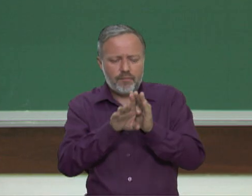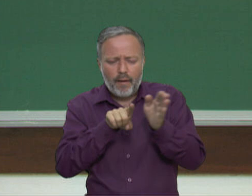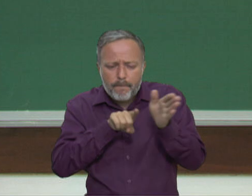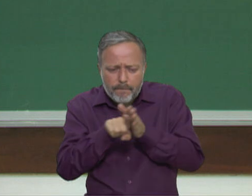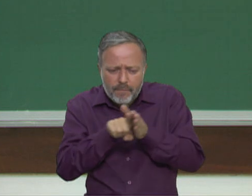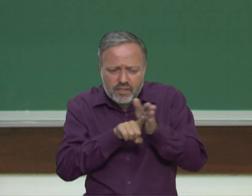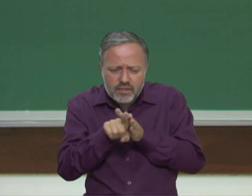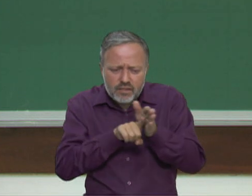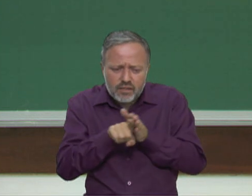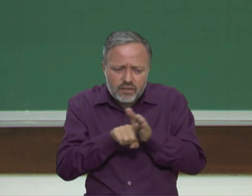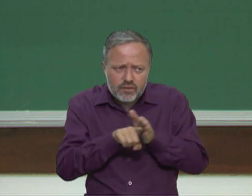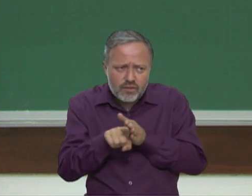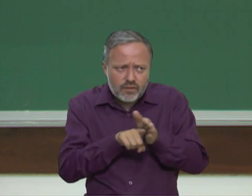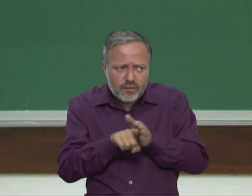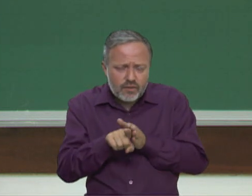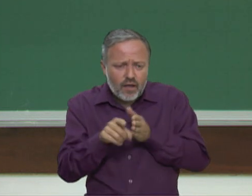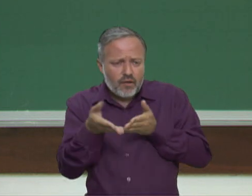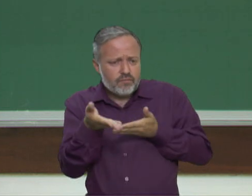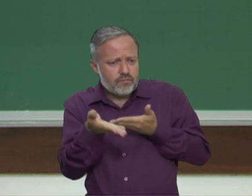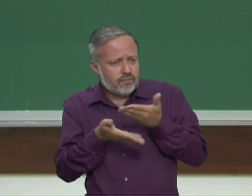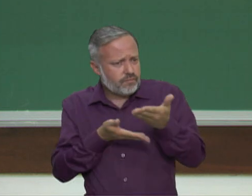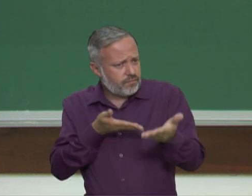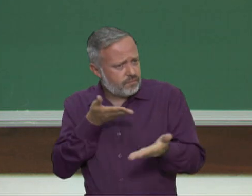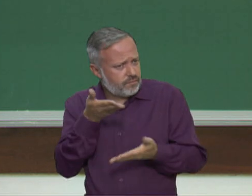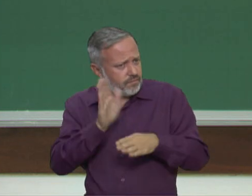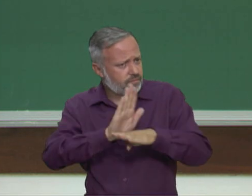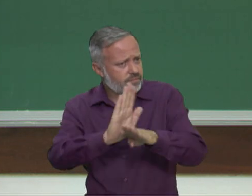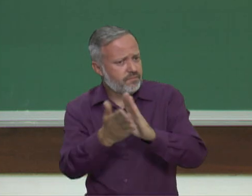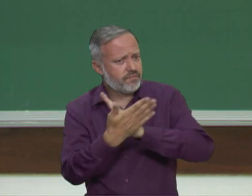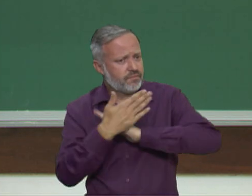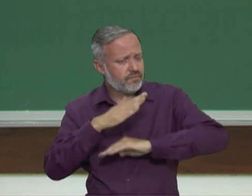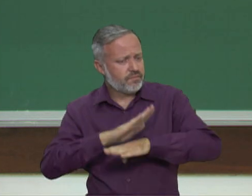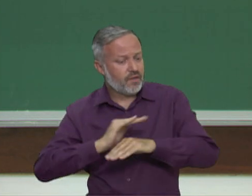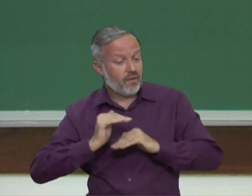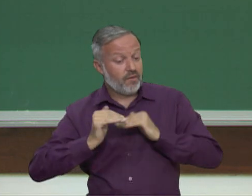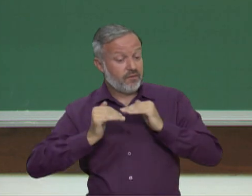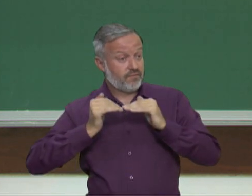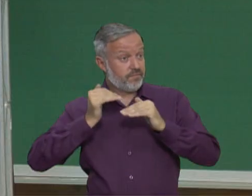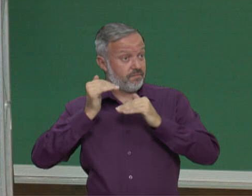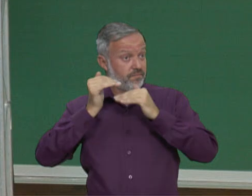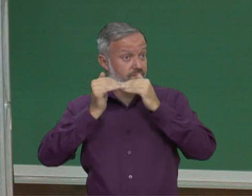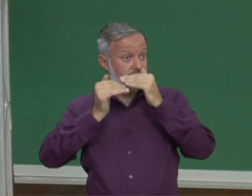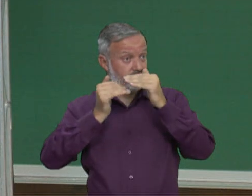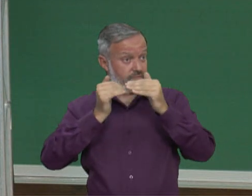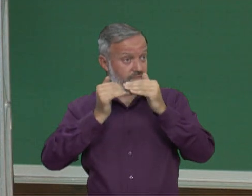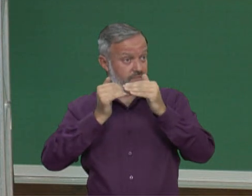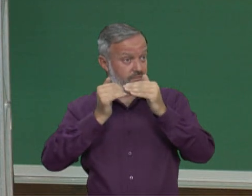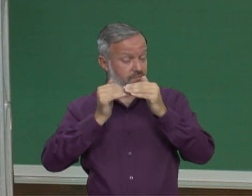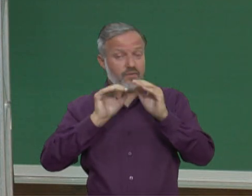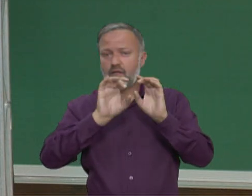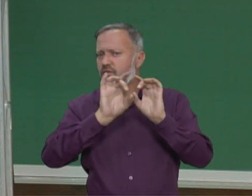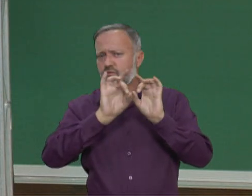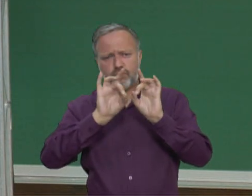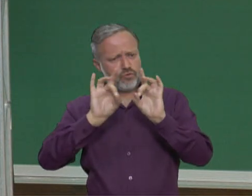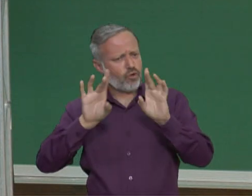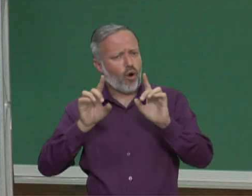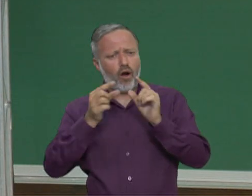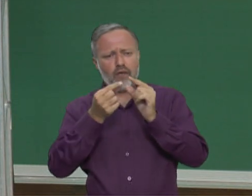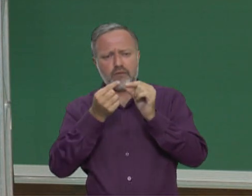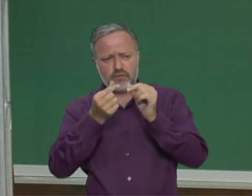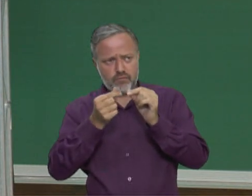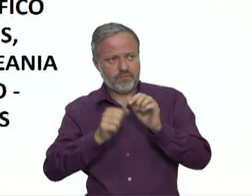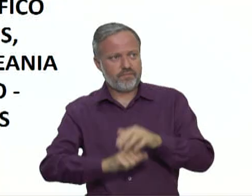também, tá? Esses países se ajudarem nesse sentido, para que eles possam também crescer em outros aspectos, não somente na parte de